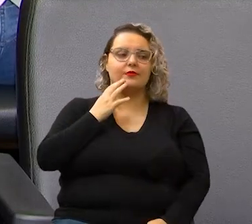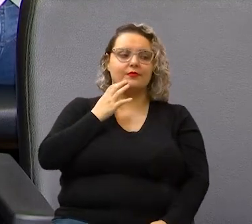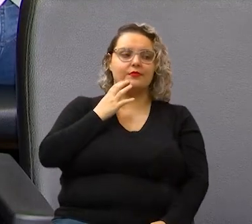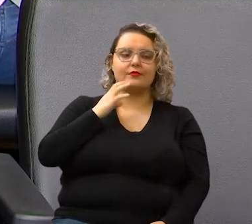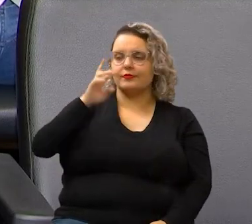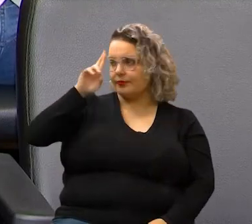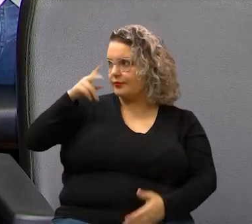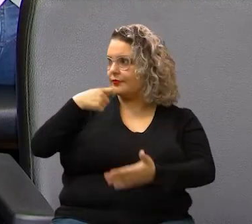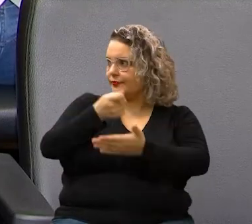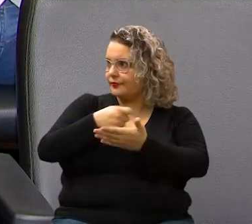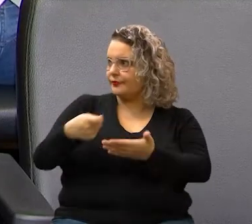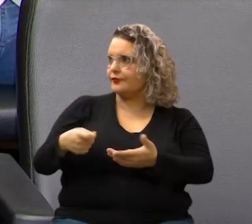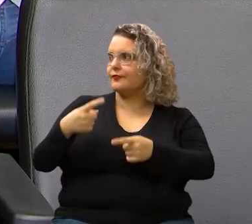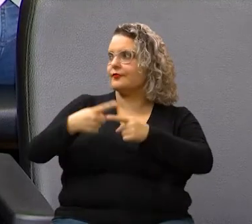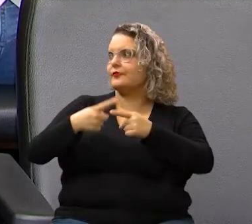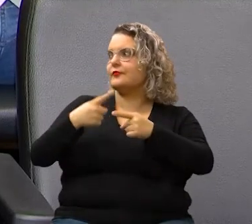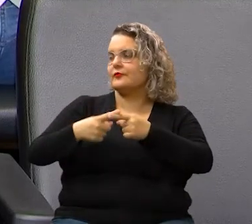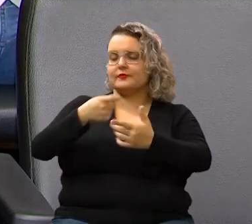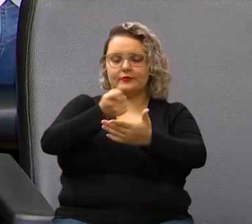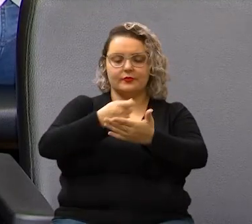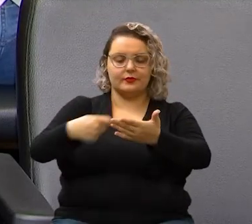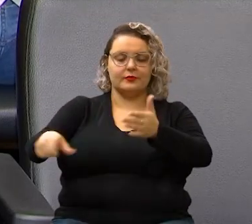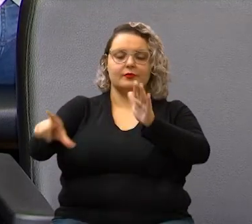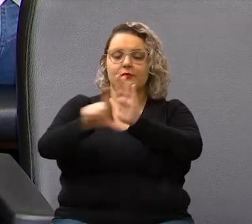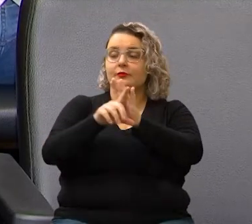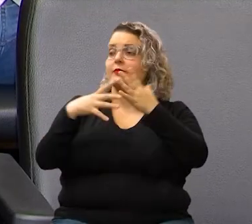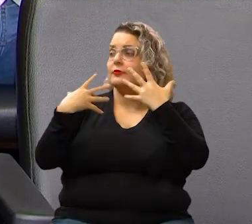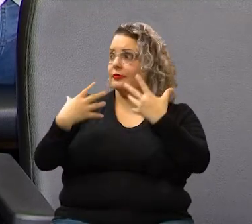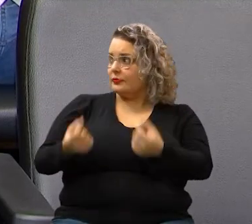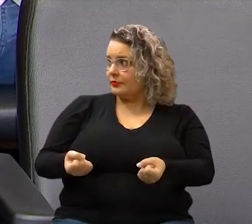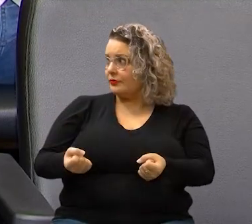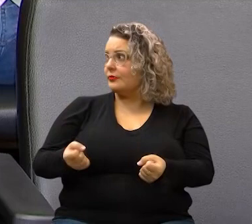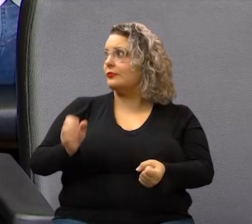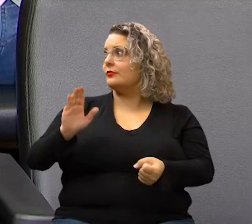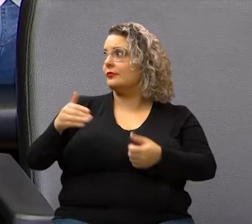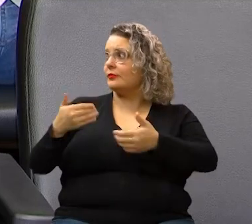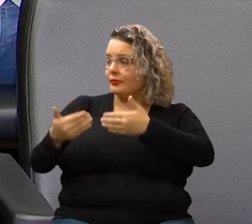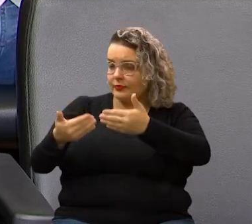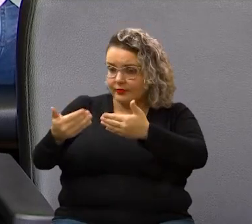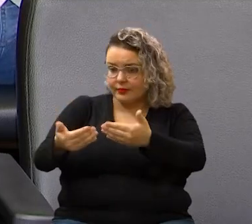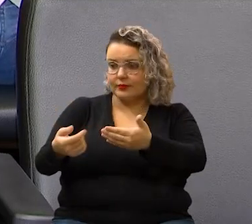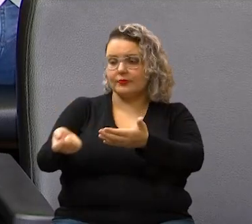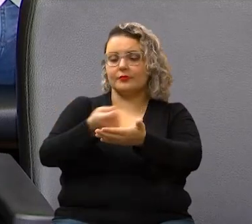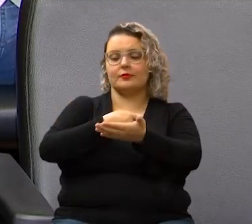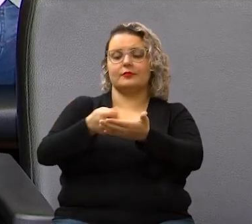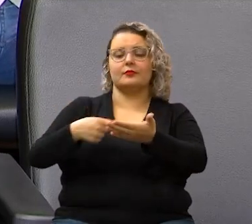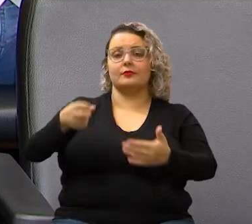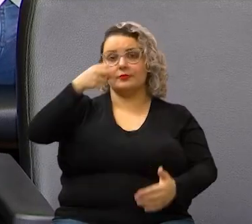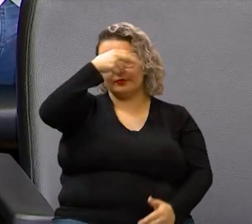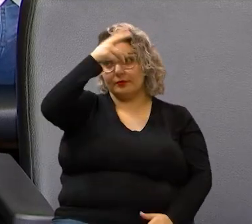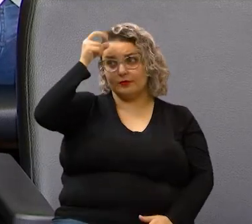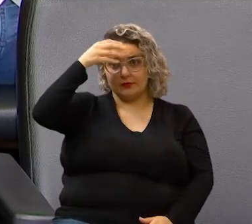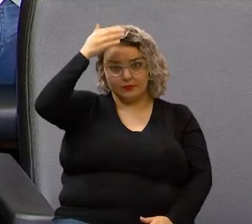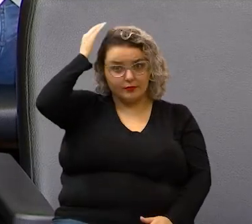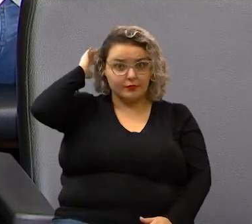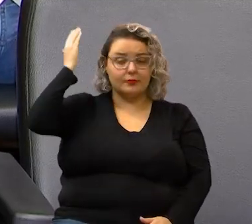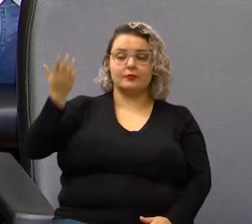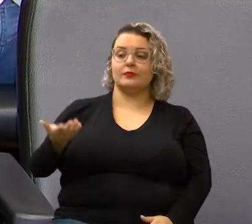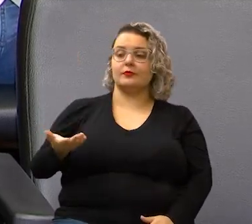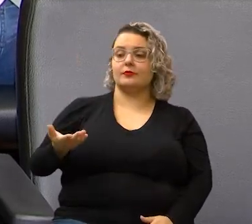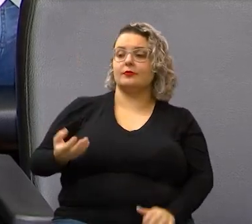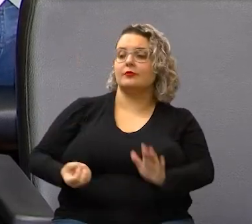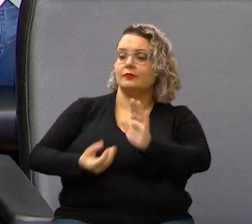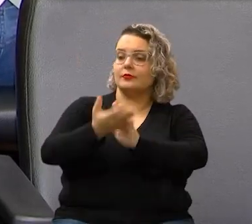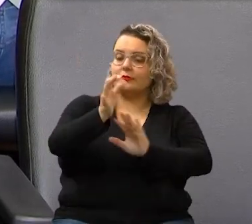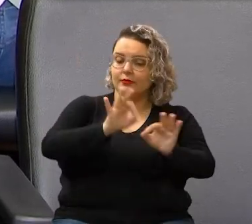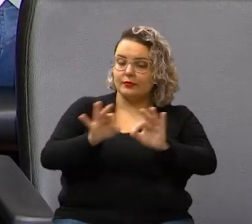projetos de autoria do senhor, porque você é autor de uma lei que foi sancionada, já está em vigor, foi assinada pelo prefeito Dário